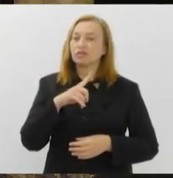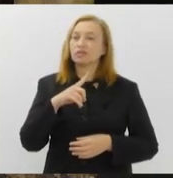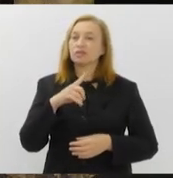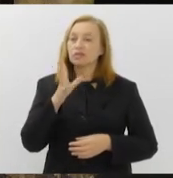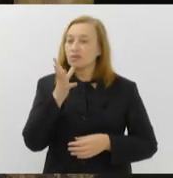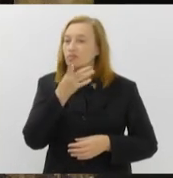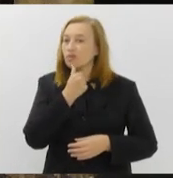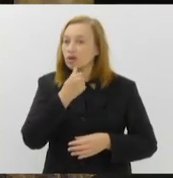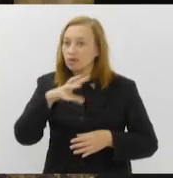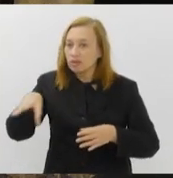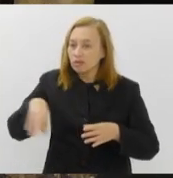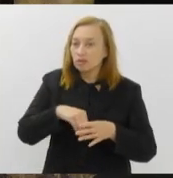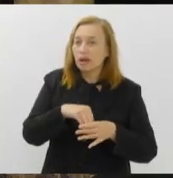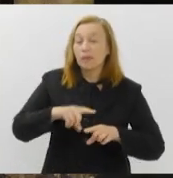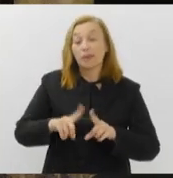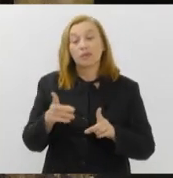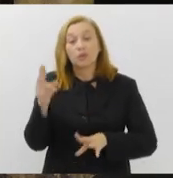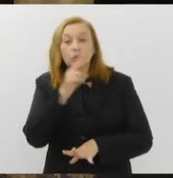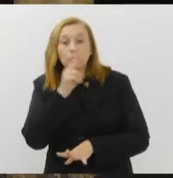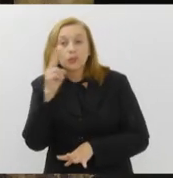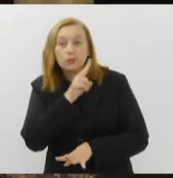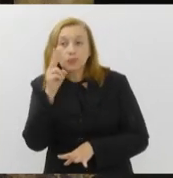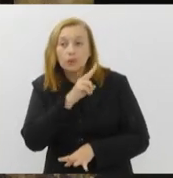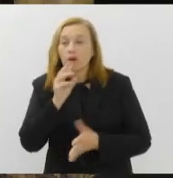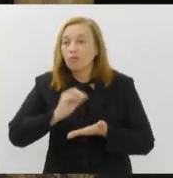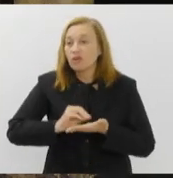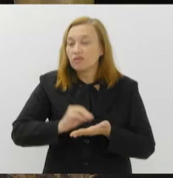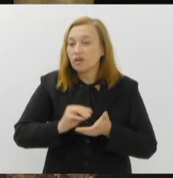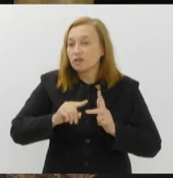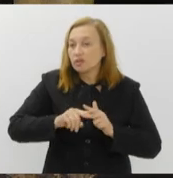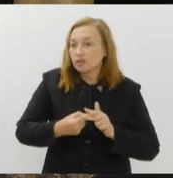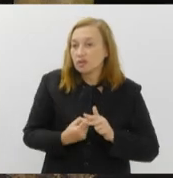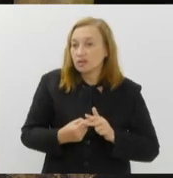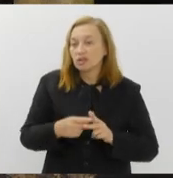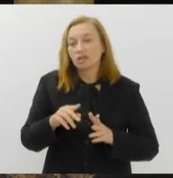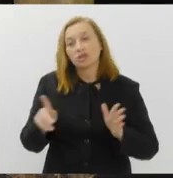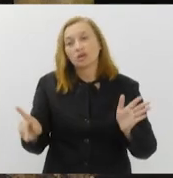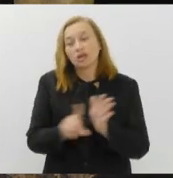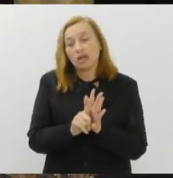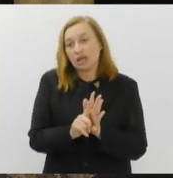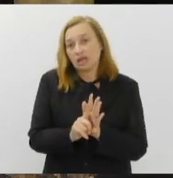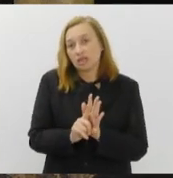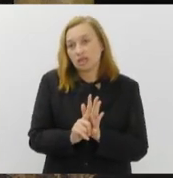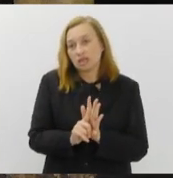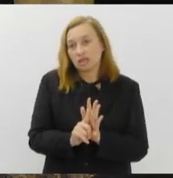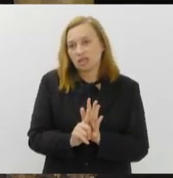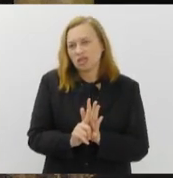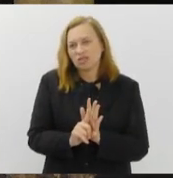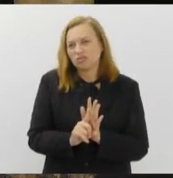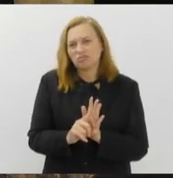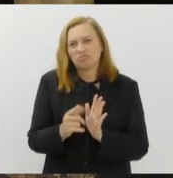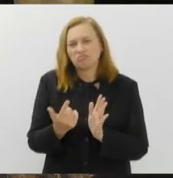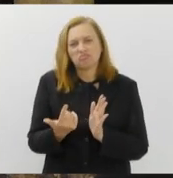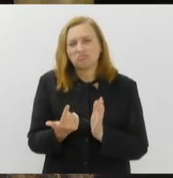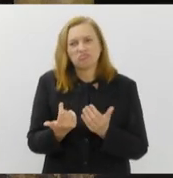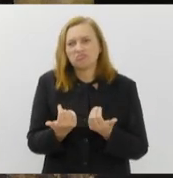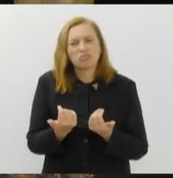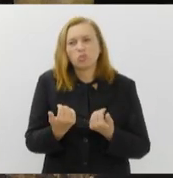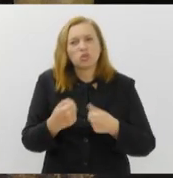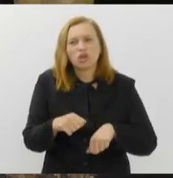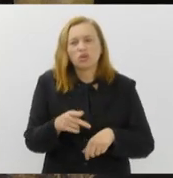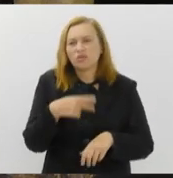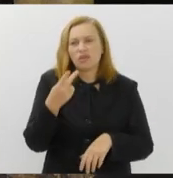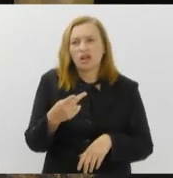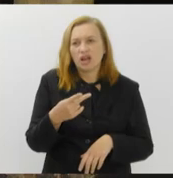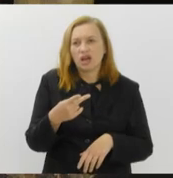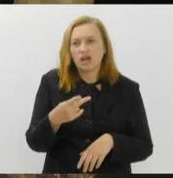mais velocidade, né? Uma falta de regulamentação de uma lei é algo que não tem justificativa possível, né? Isso aí